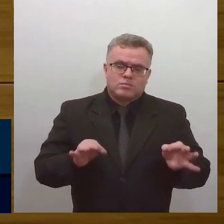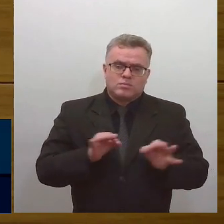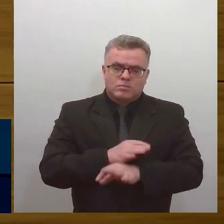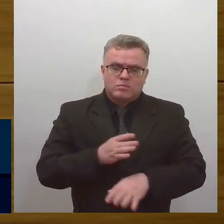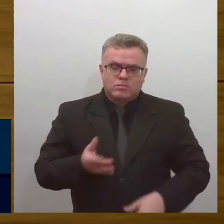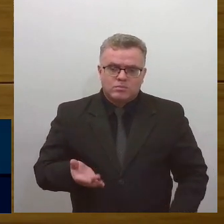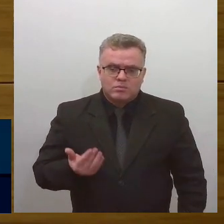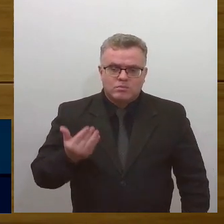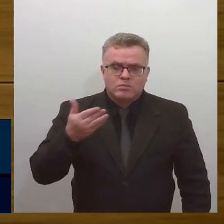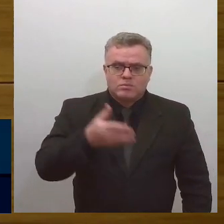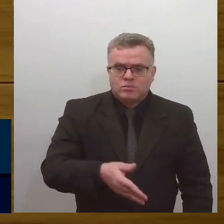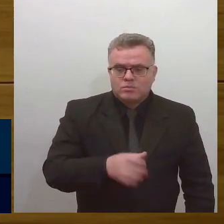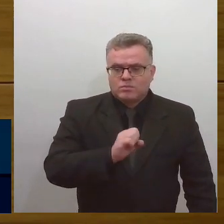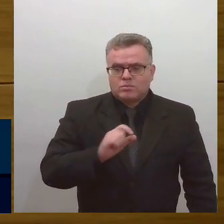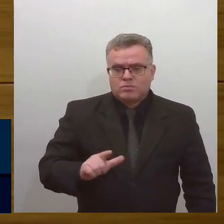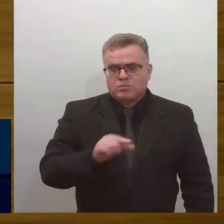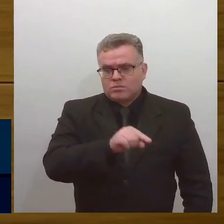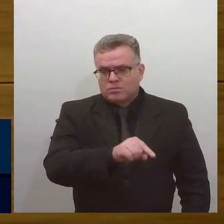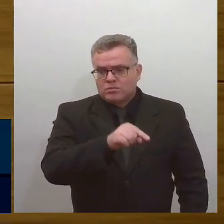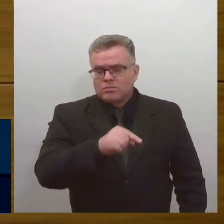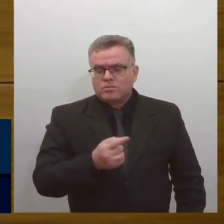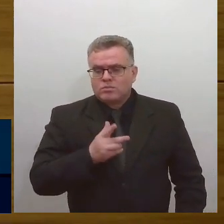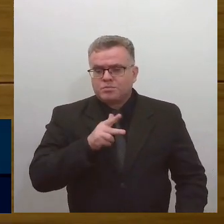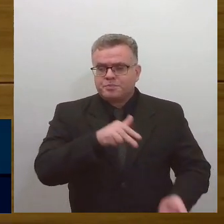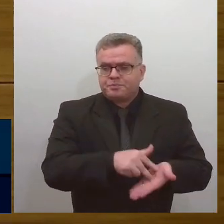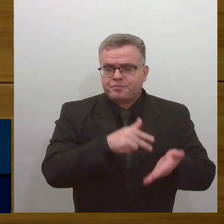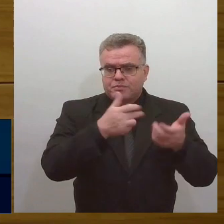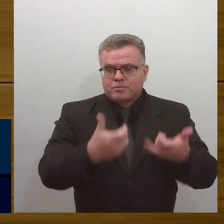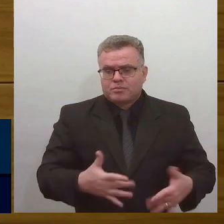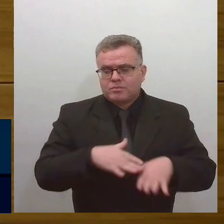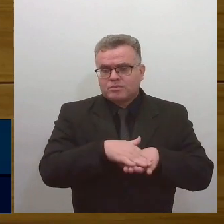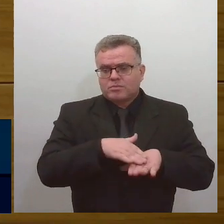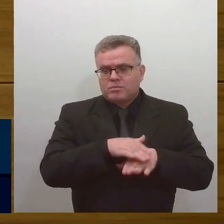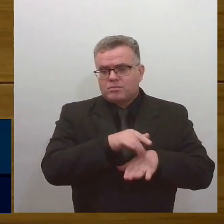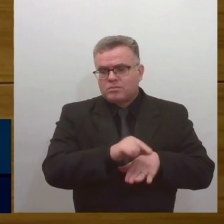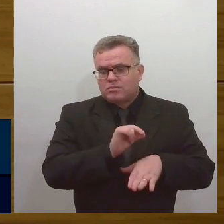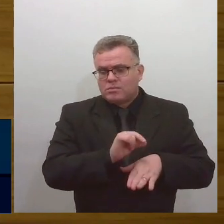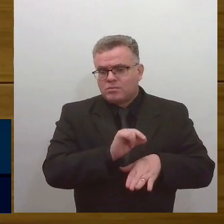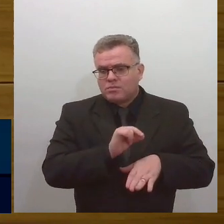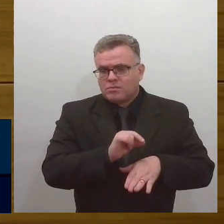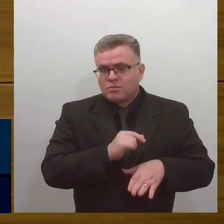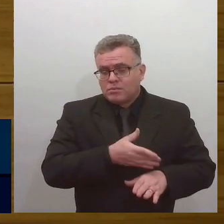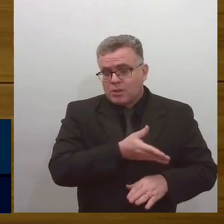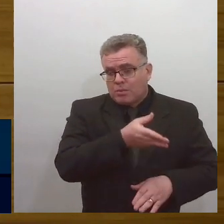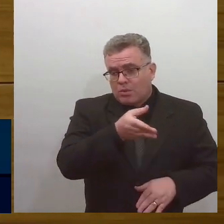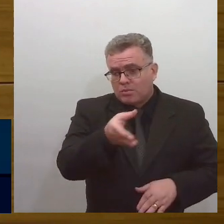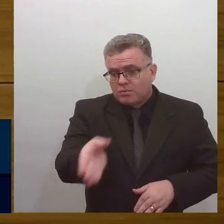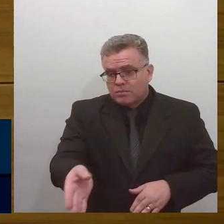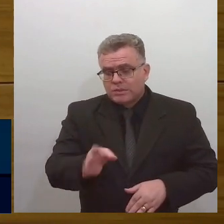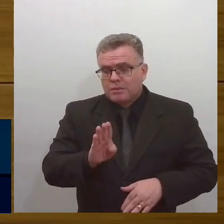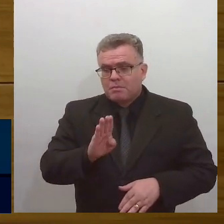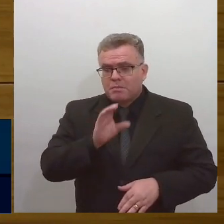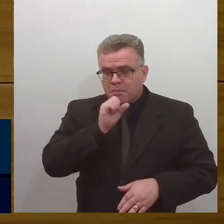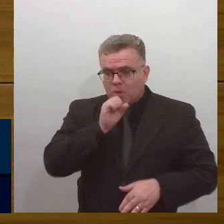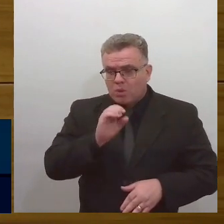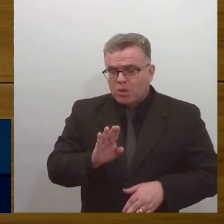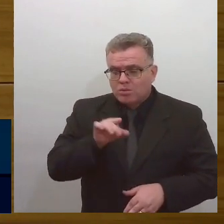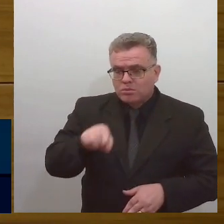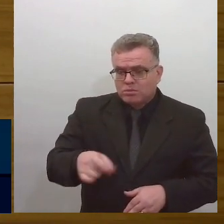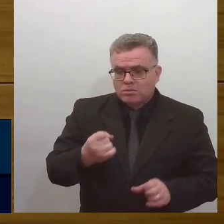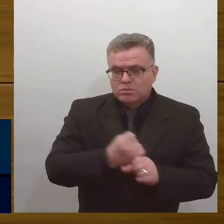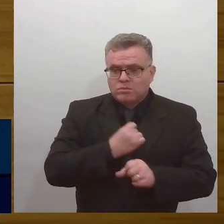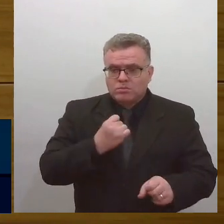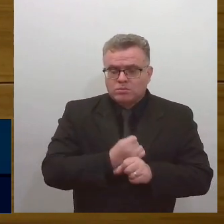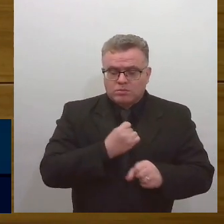salgado você deriva logo em Salgado passa próximo a Buquim E aí você tem que construir cerca de 40 km de